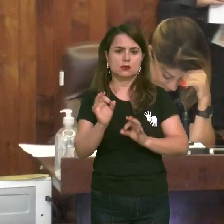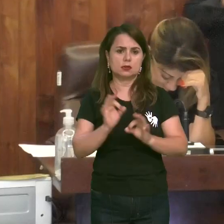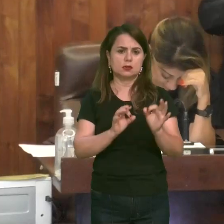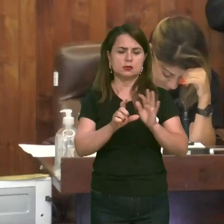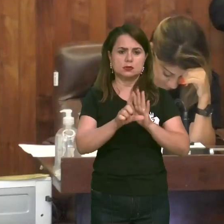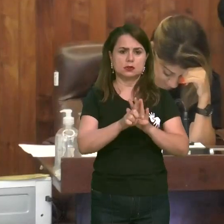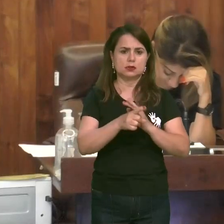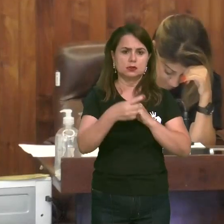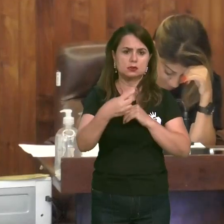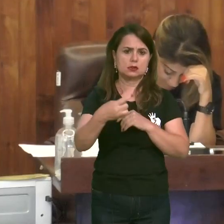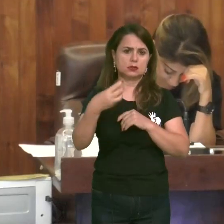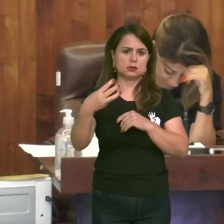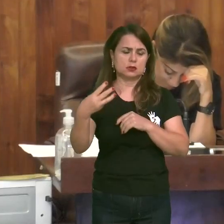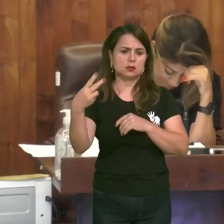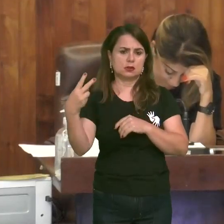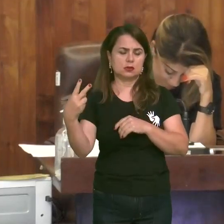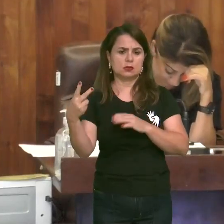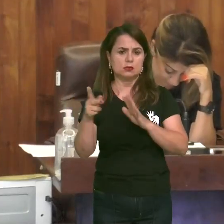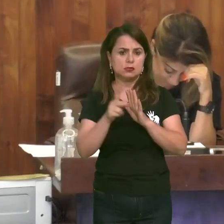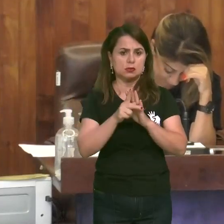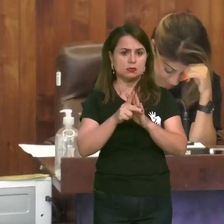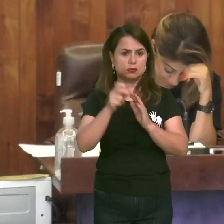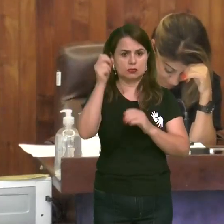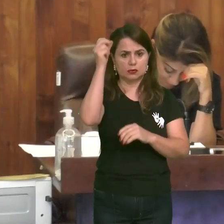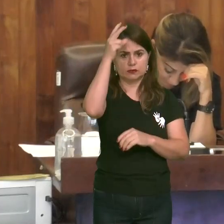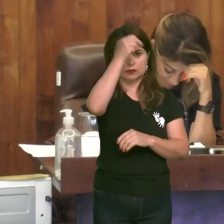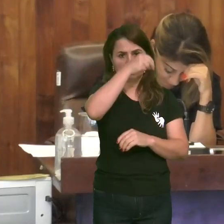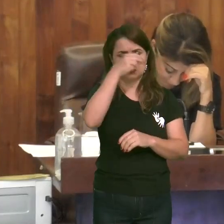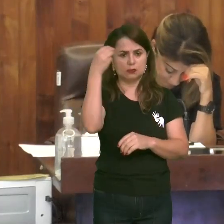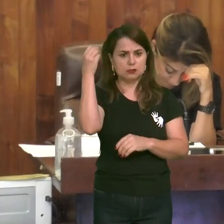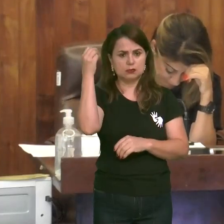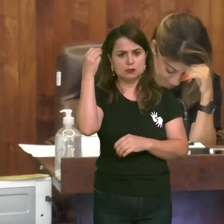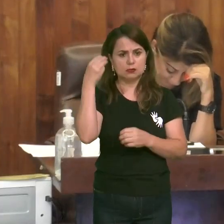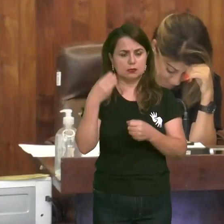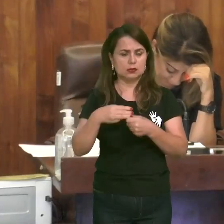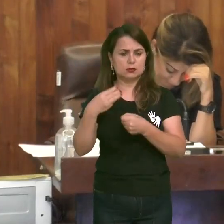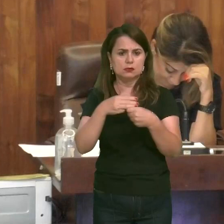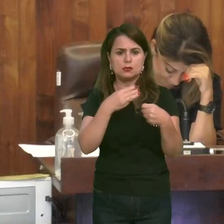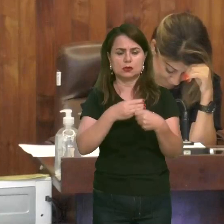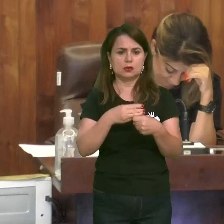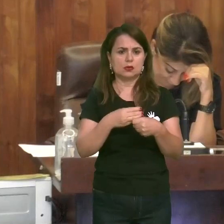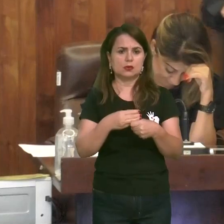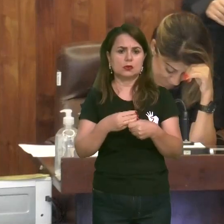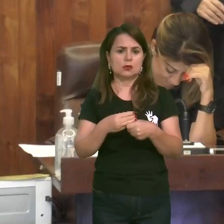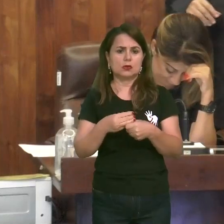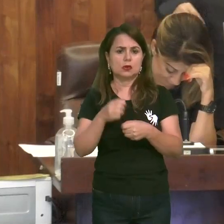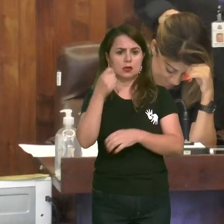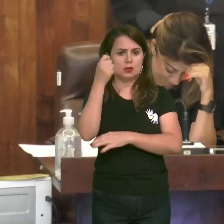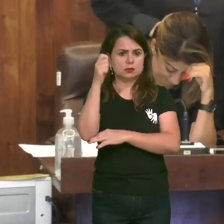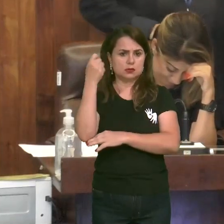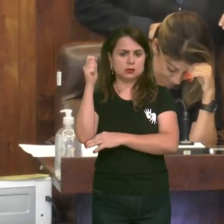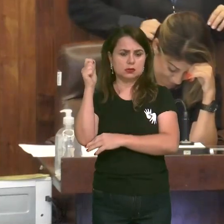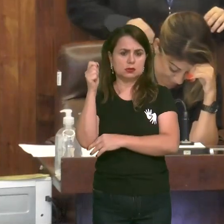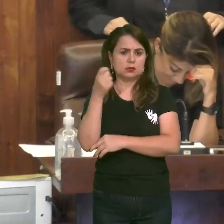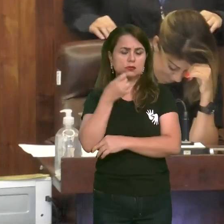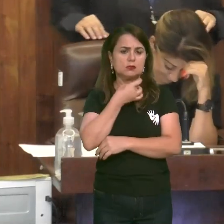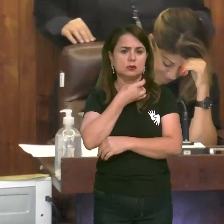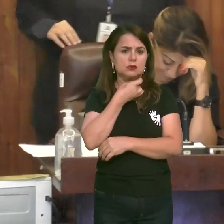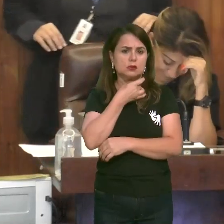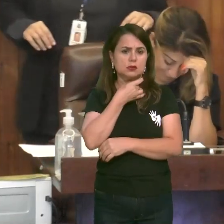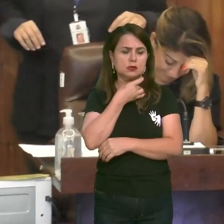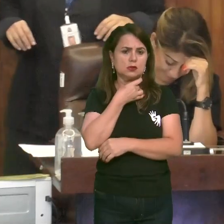132 2022 da Prefeitura Municipal vinculando a associação maranhense de esportes